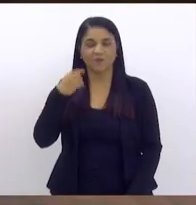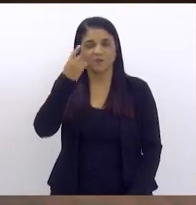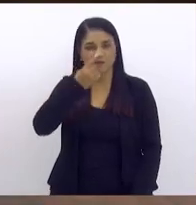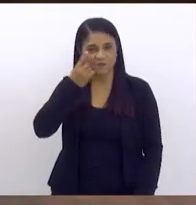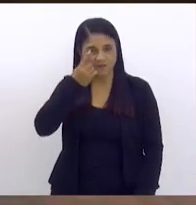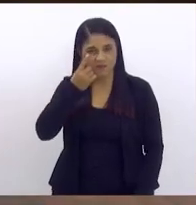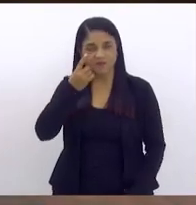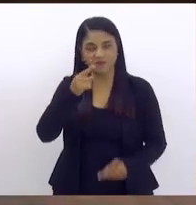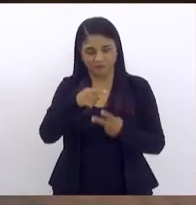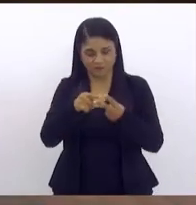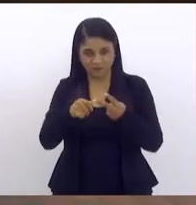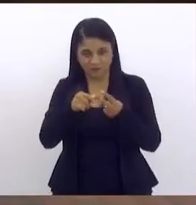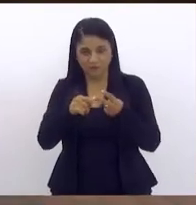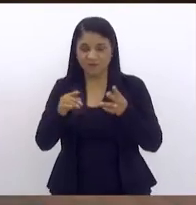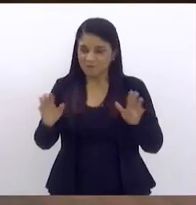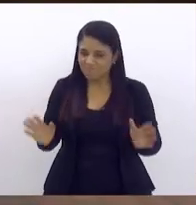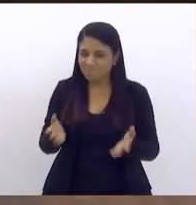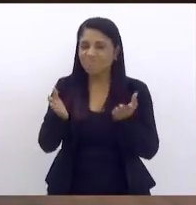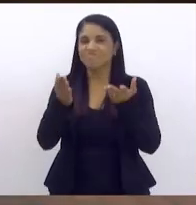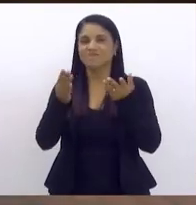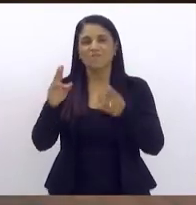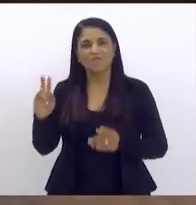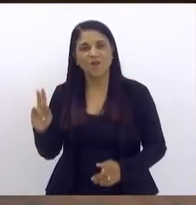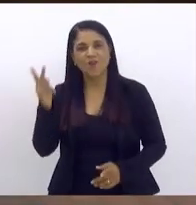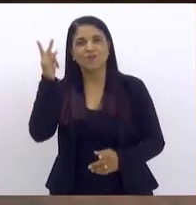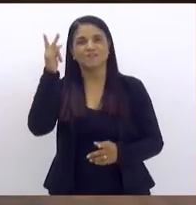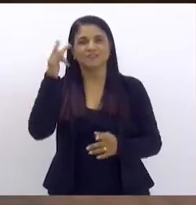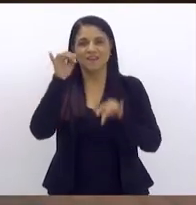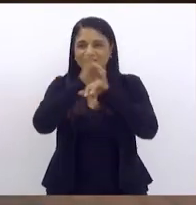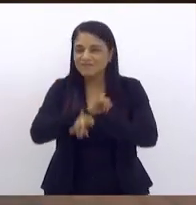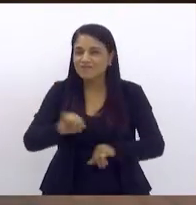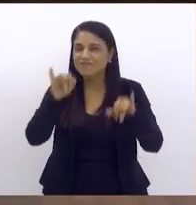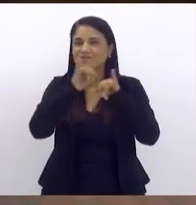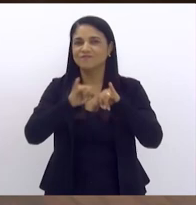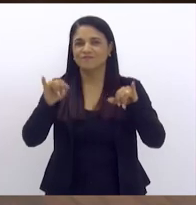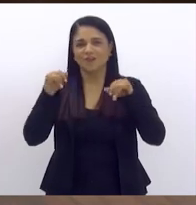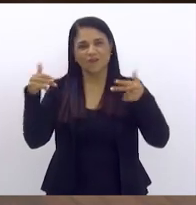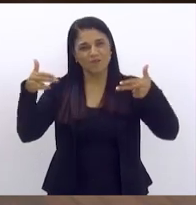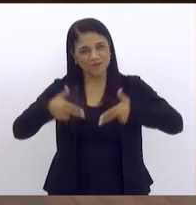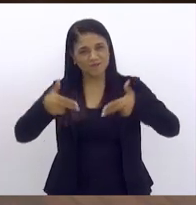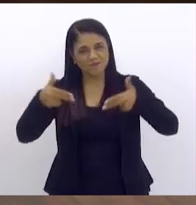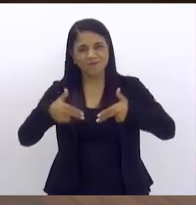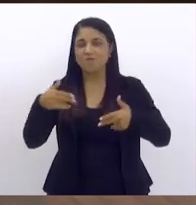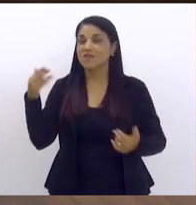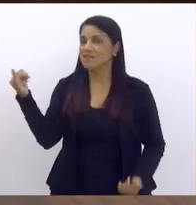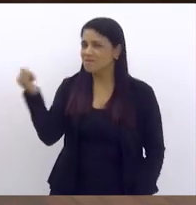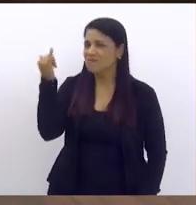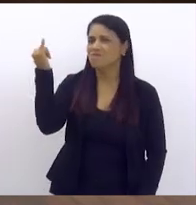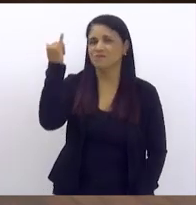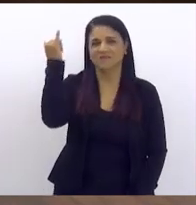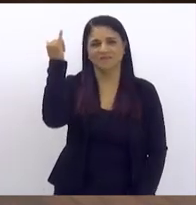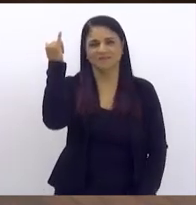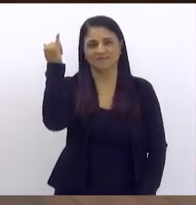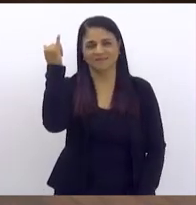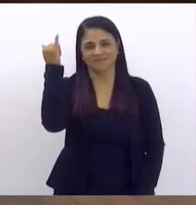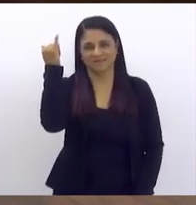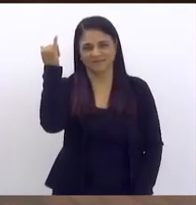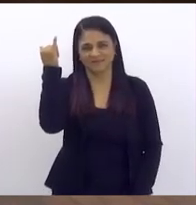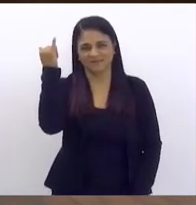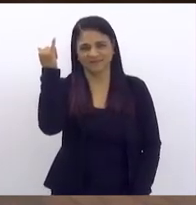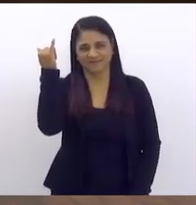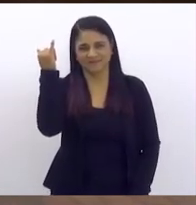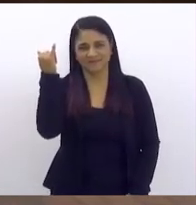né? Estimular, valorizar, divulgar, eu acho muito importante. As pessoas ficam dizendo, não,